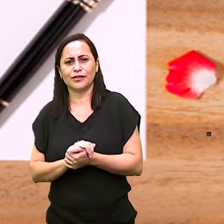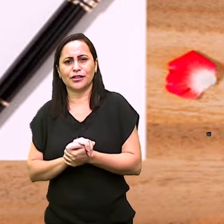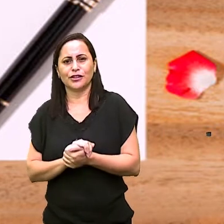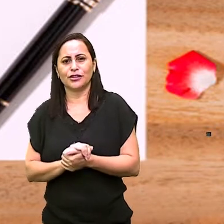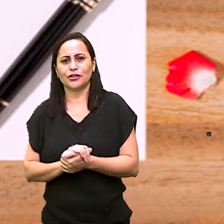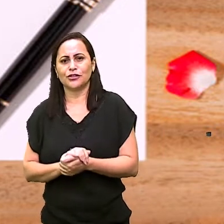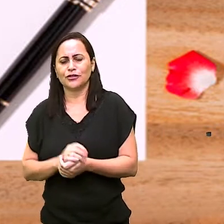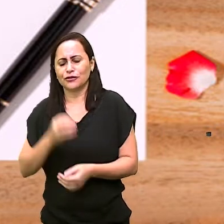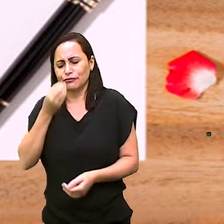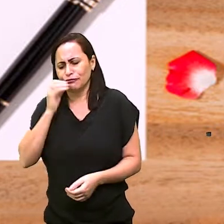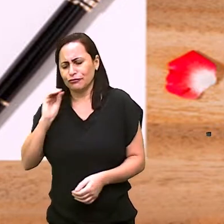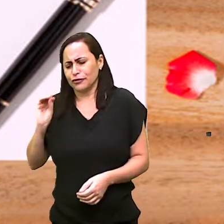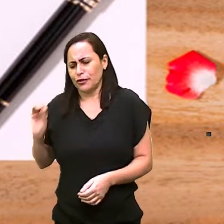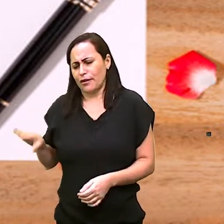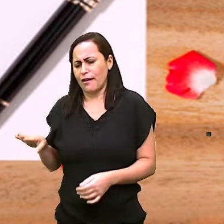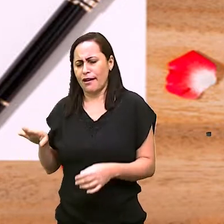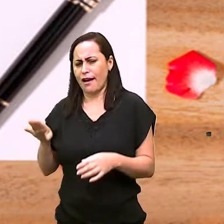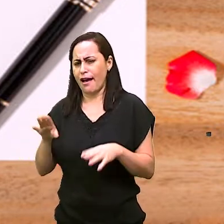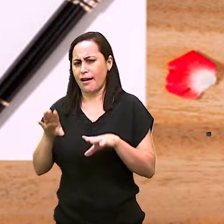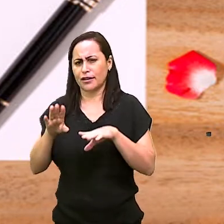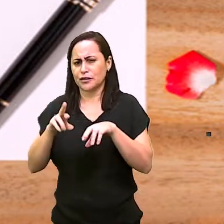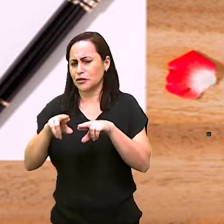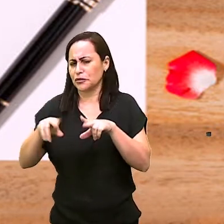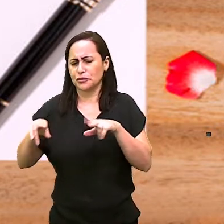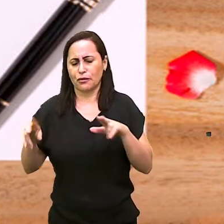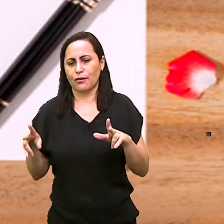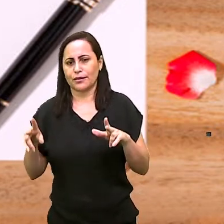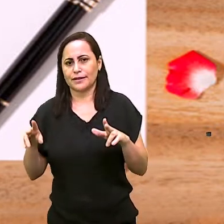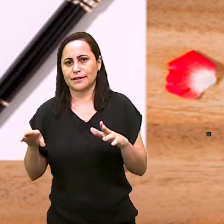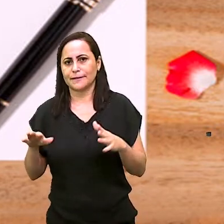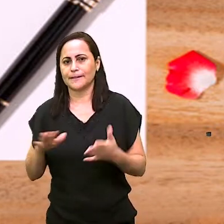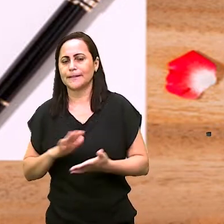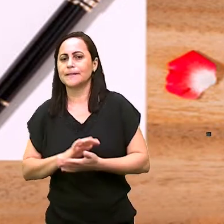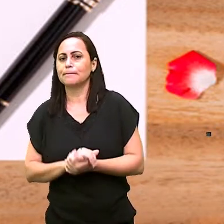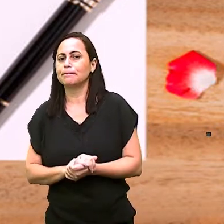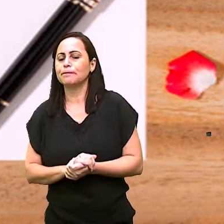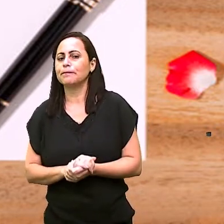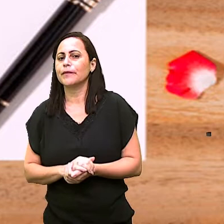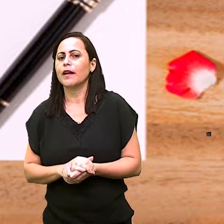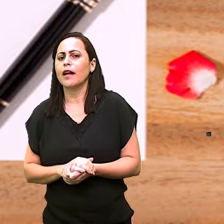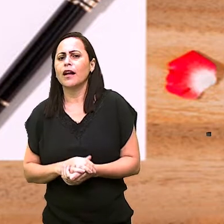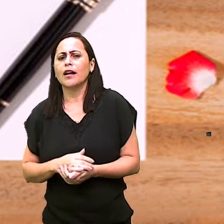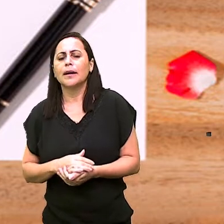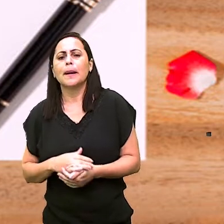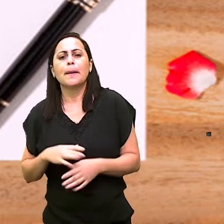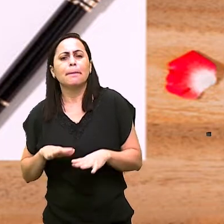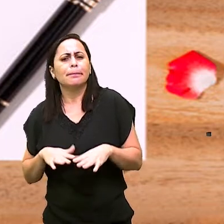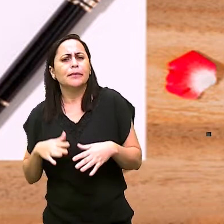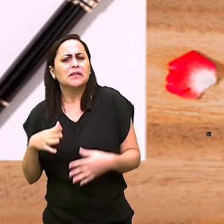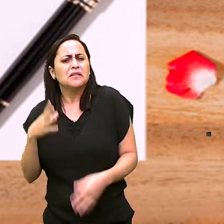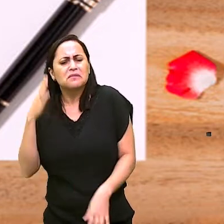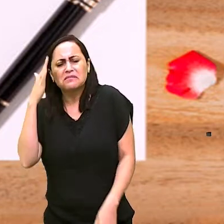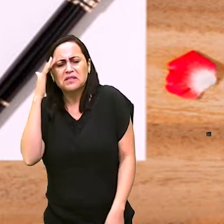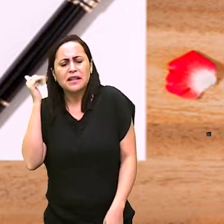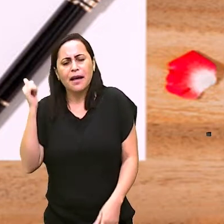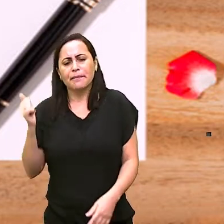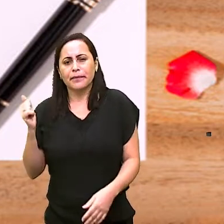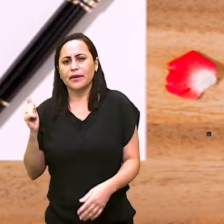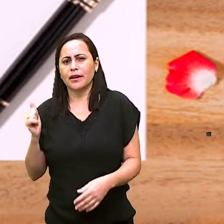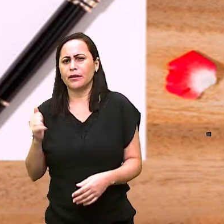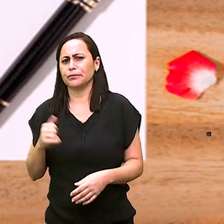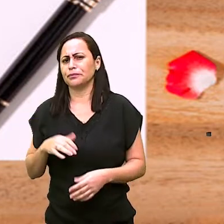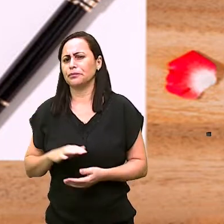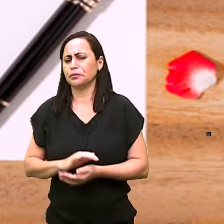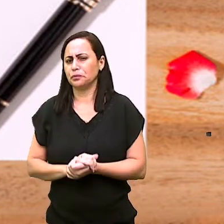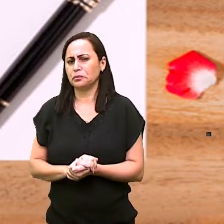bem quando se tratava de fazer contas de números fracionários. A professora mesmo dizia-lhe que em